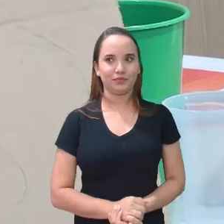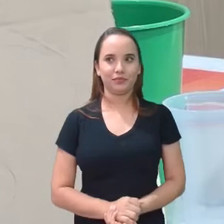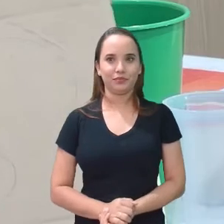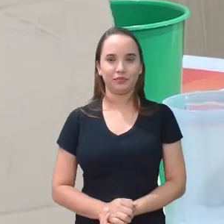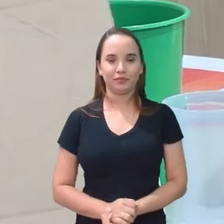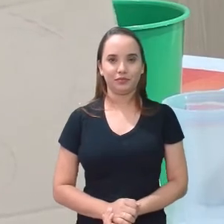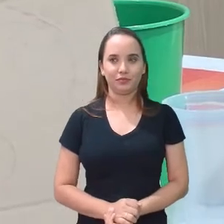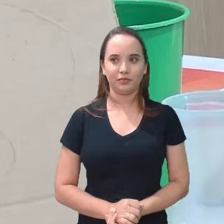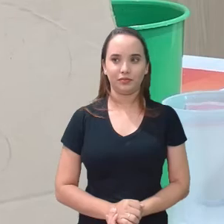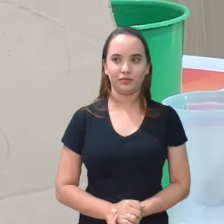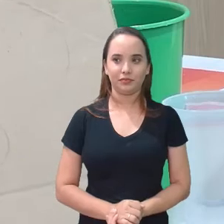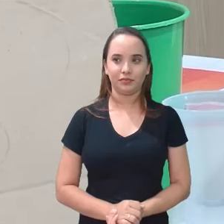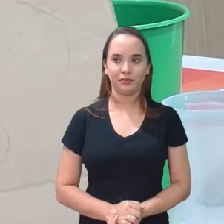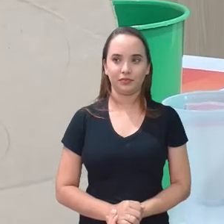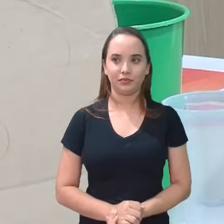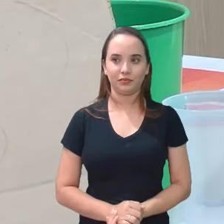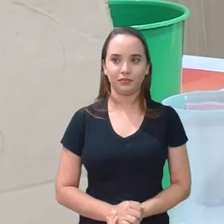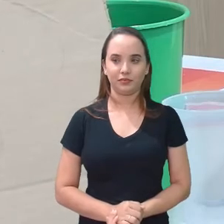Ó.